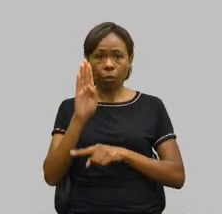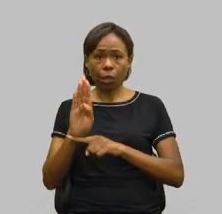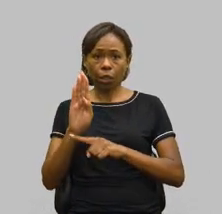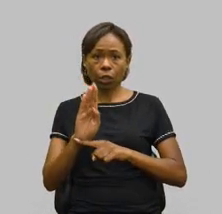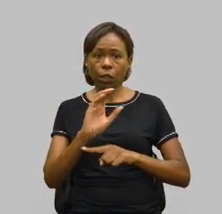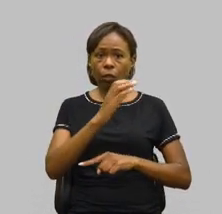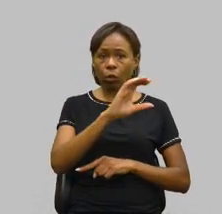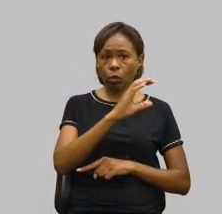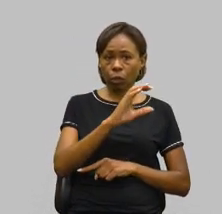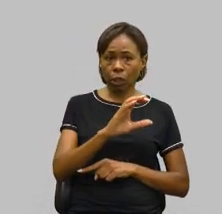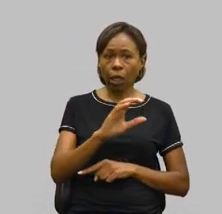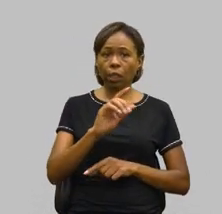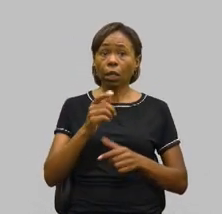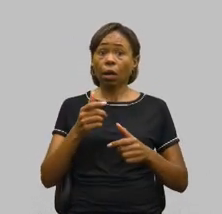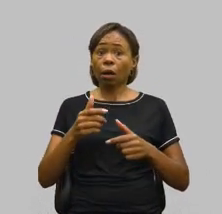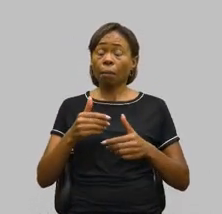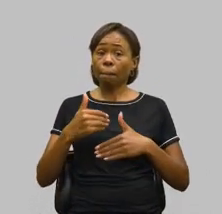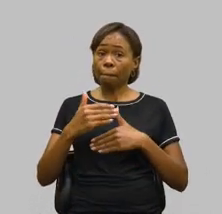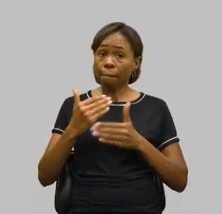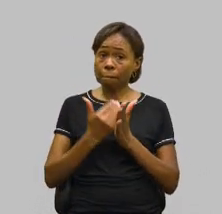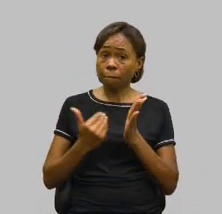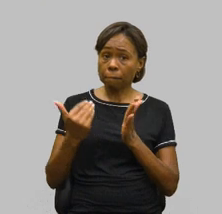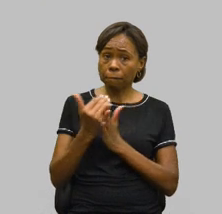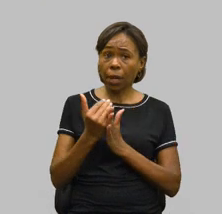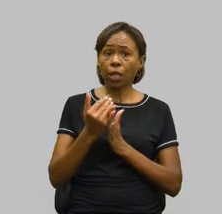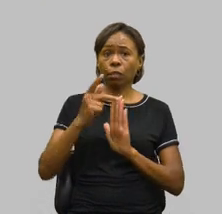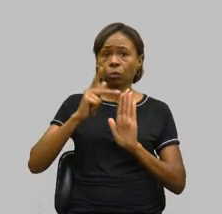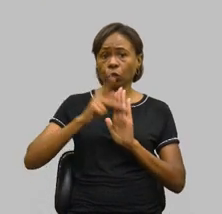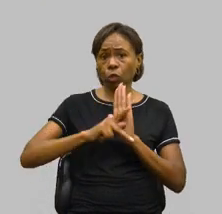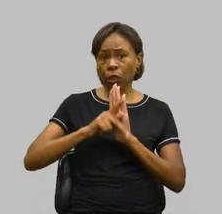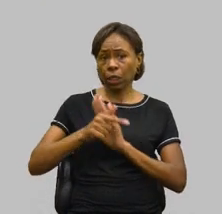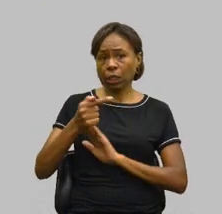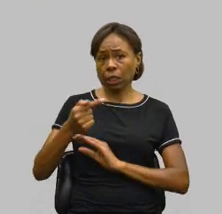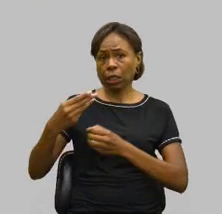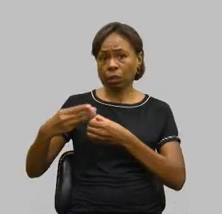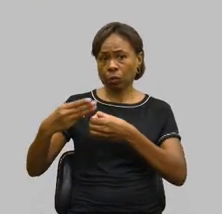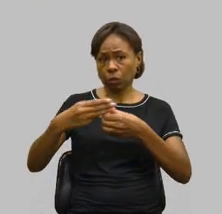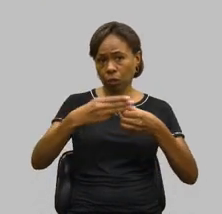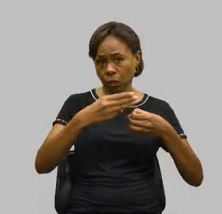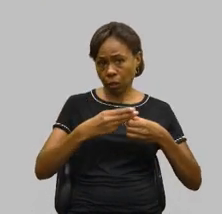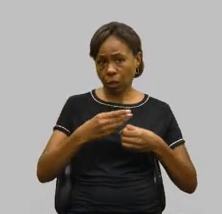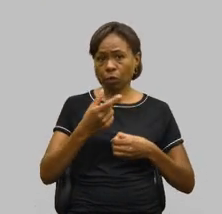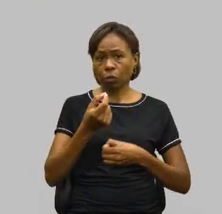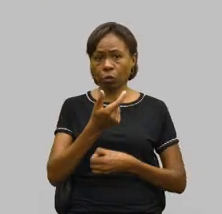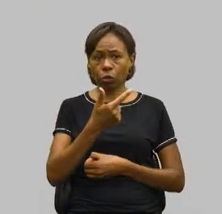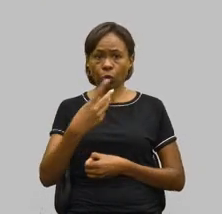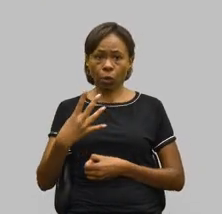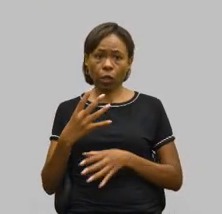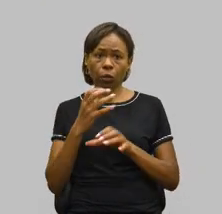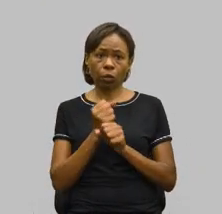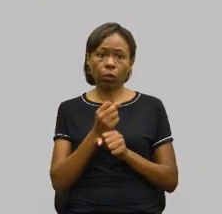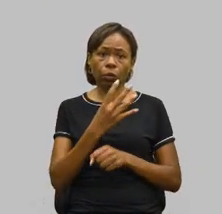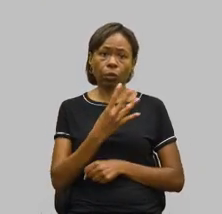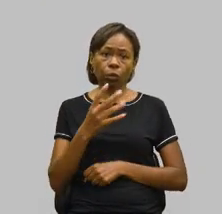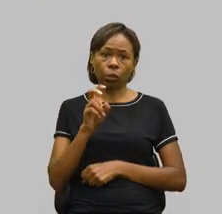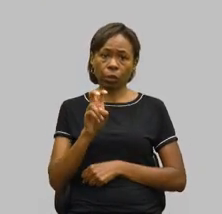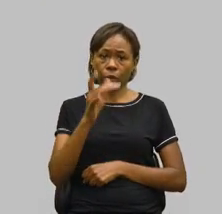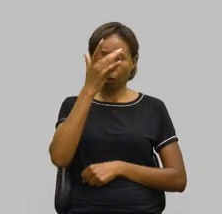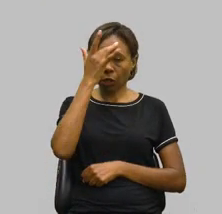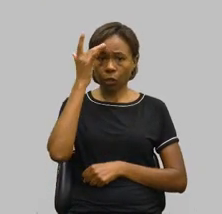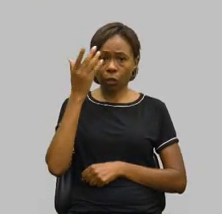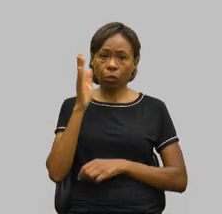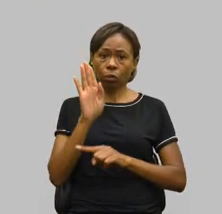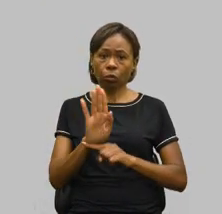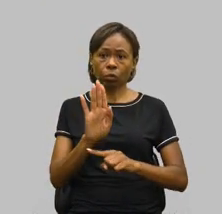expansão do projeto para mais de sete municípios em 2024 totalizando 445 pessoas